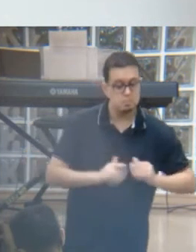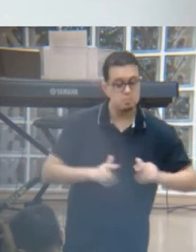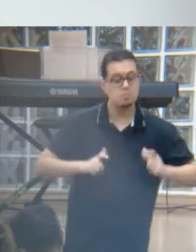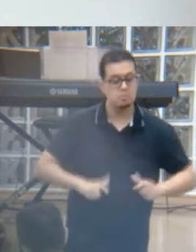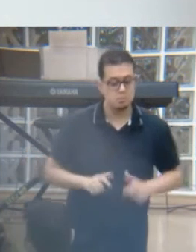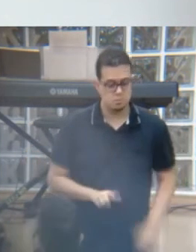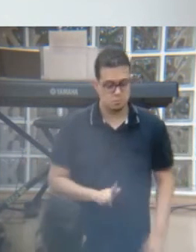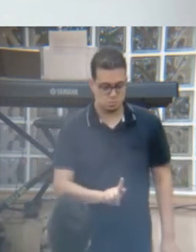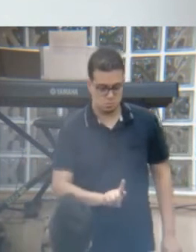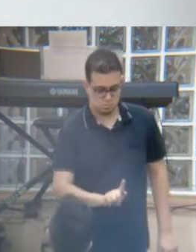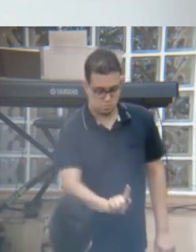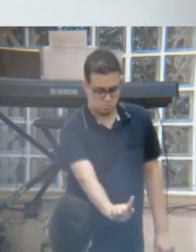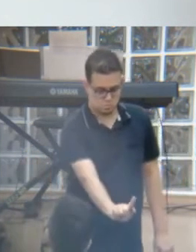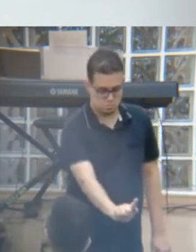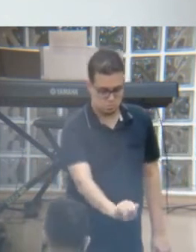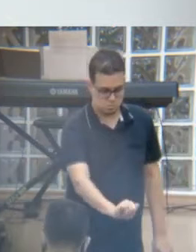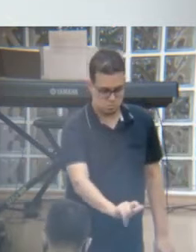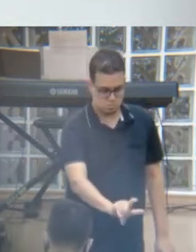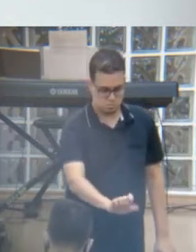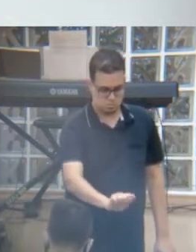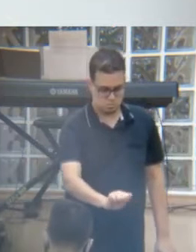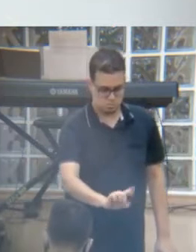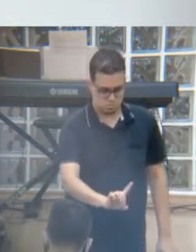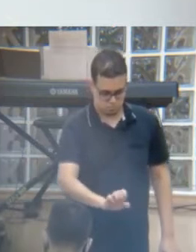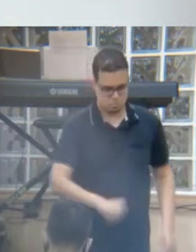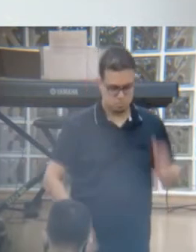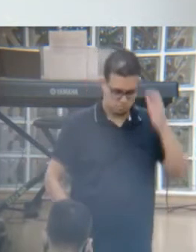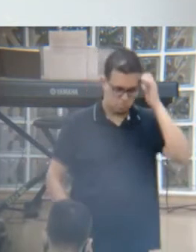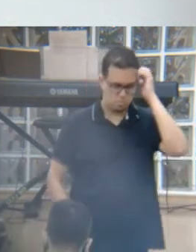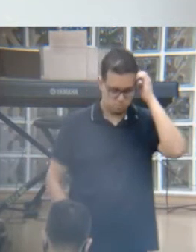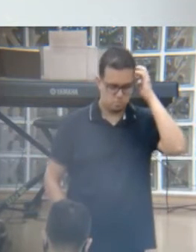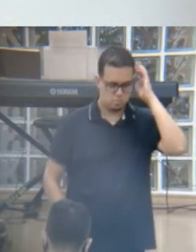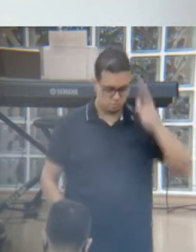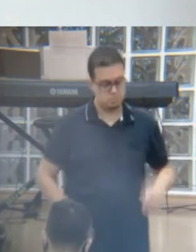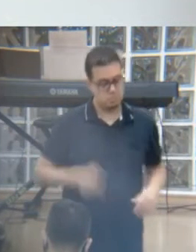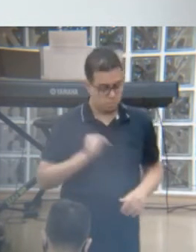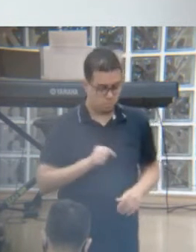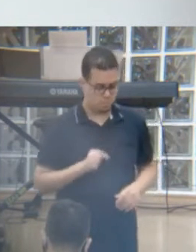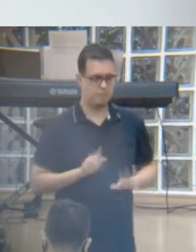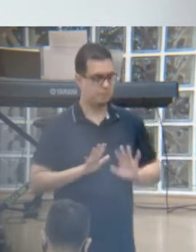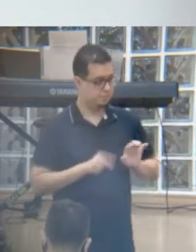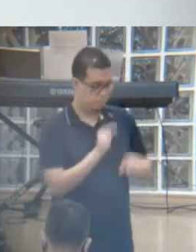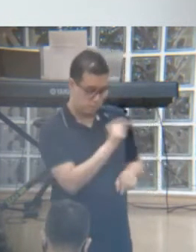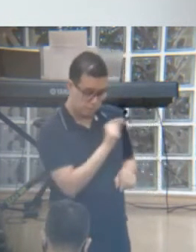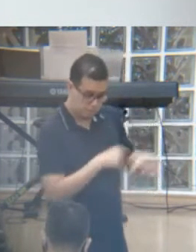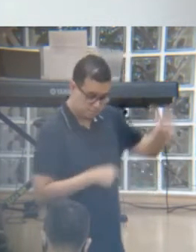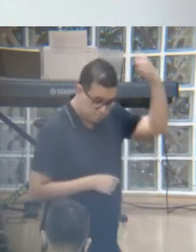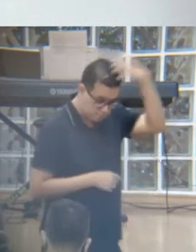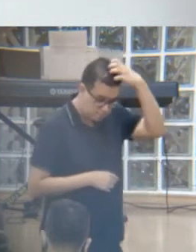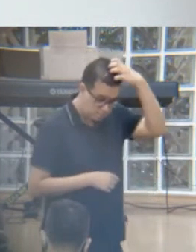Comparece diante de Acabe, rei de Israel, casado com Jezabel, a personagem